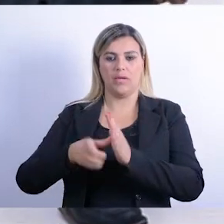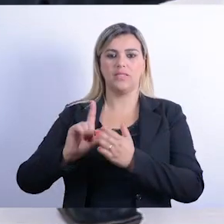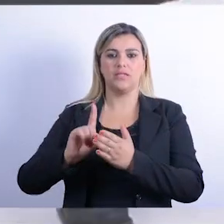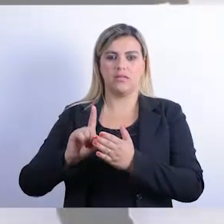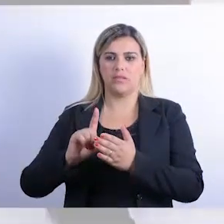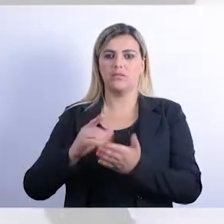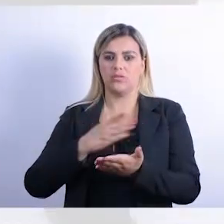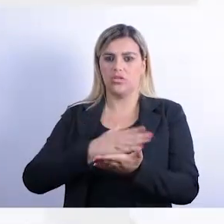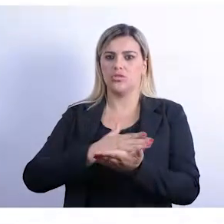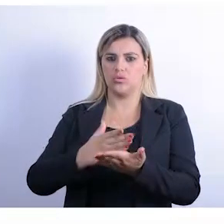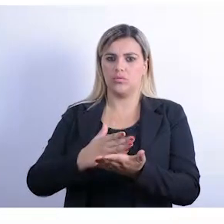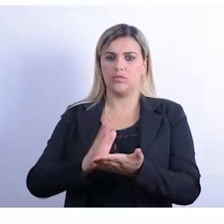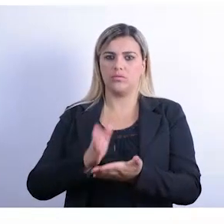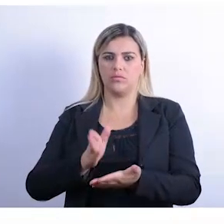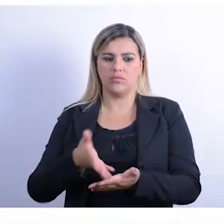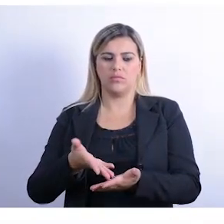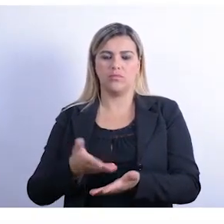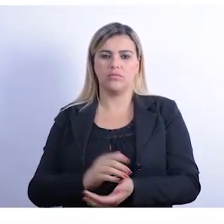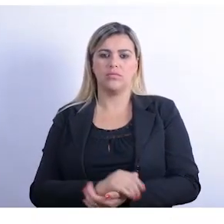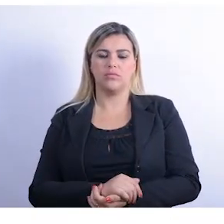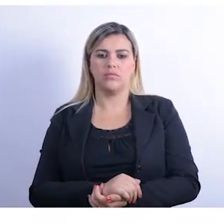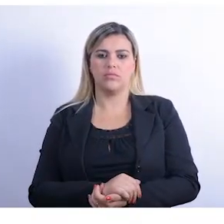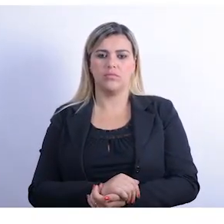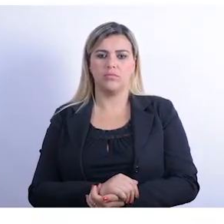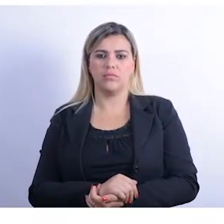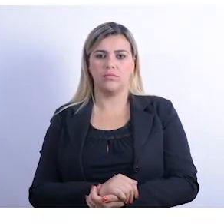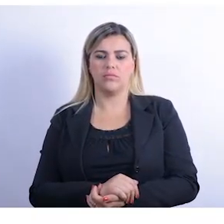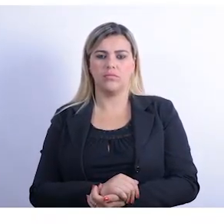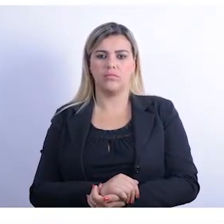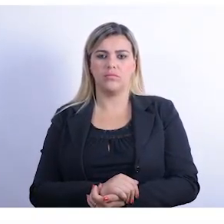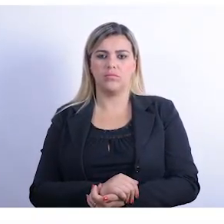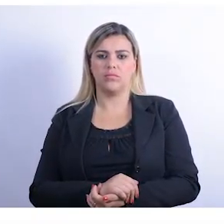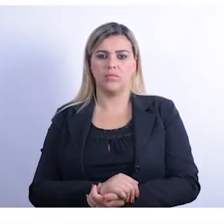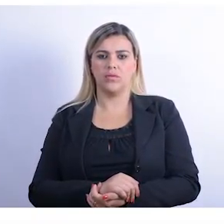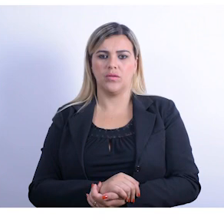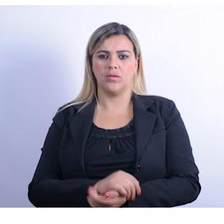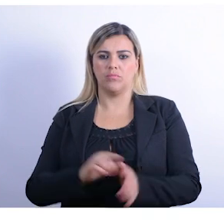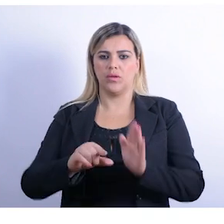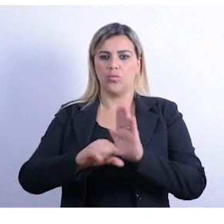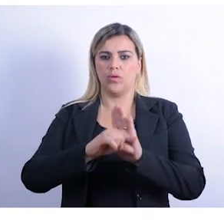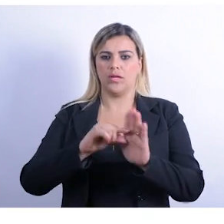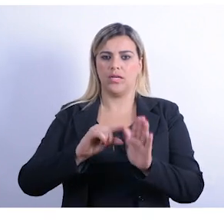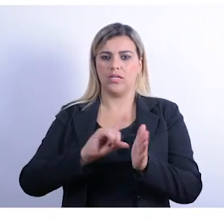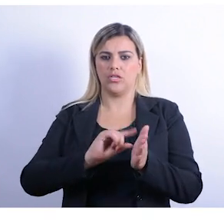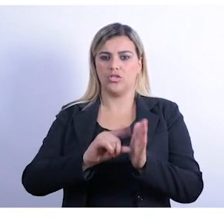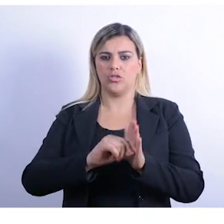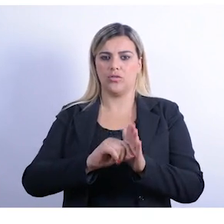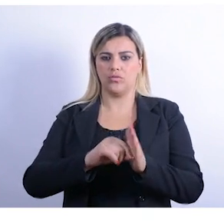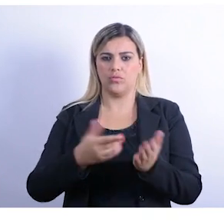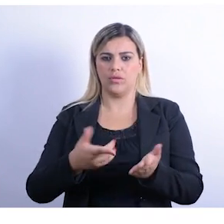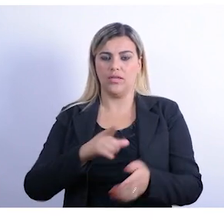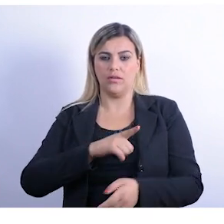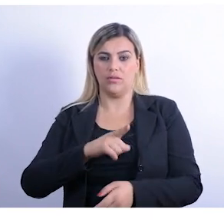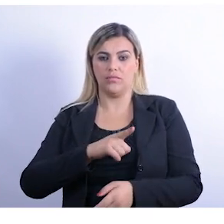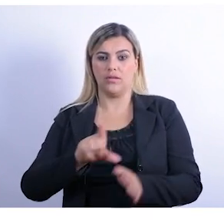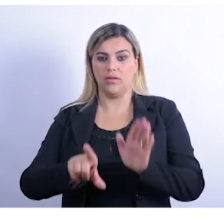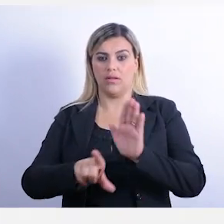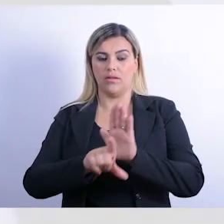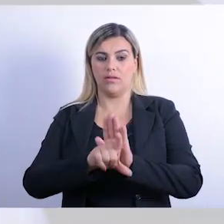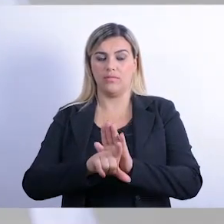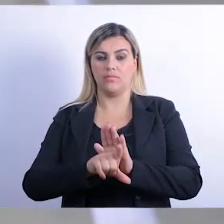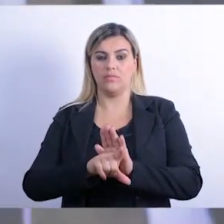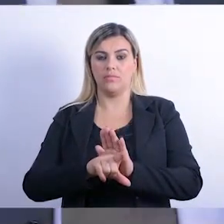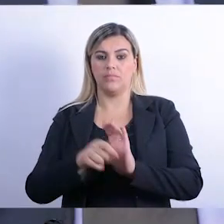artigo 477 da época dos anos de 68, não podia haver reuniões. Então, nós criamos